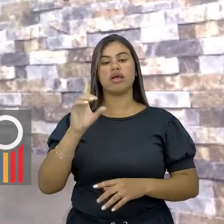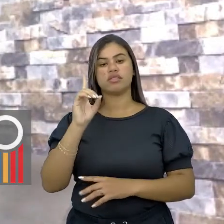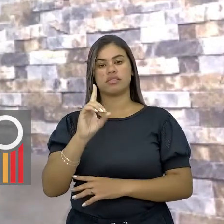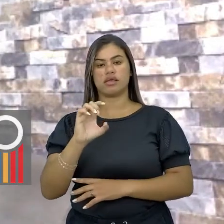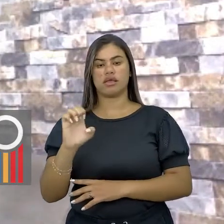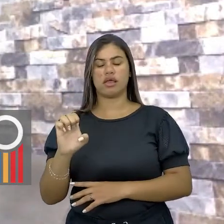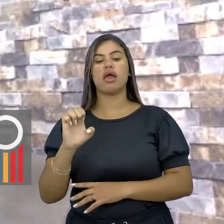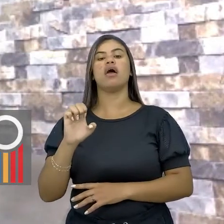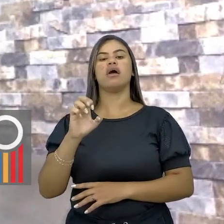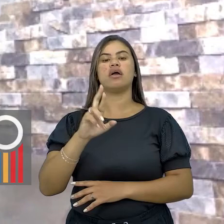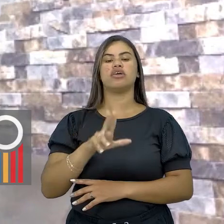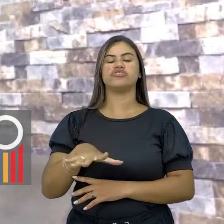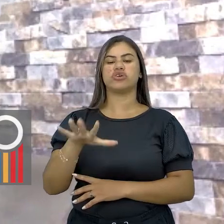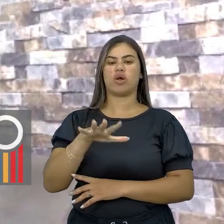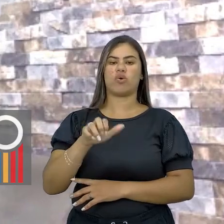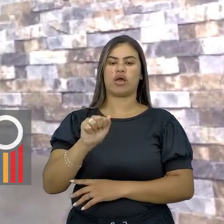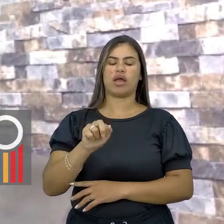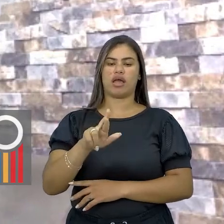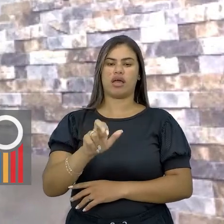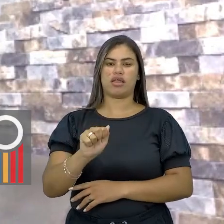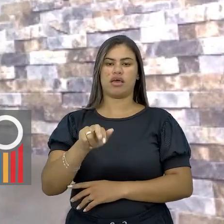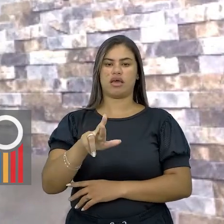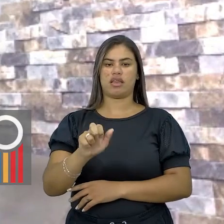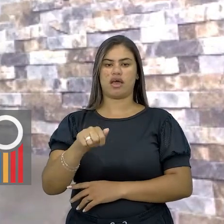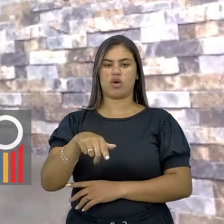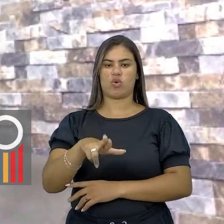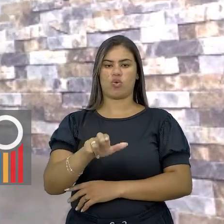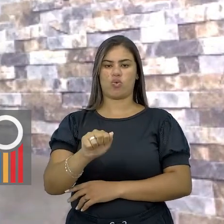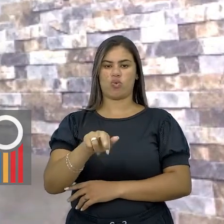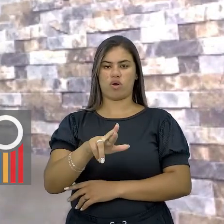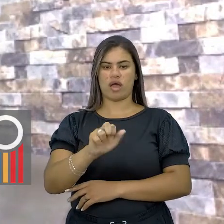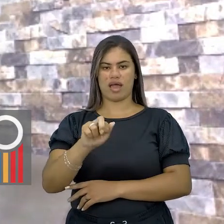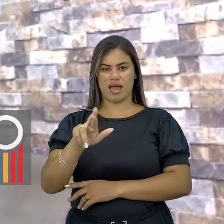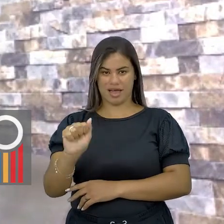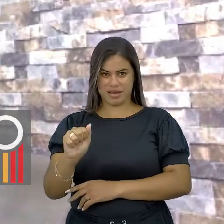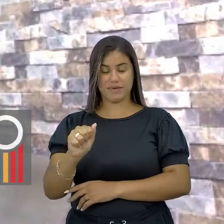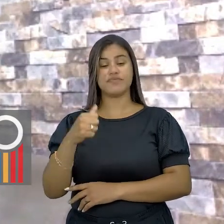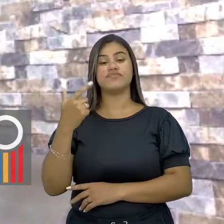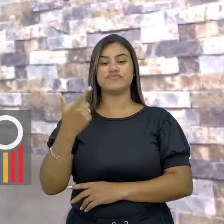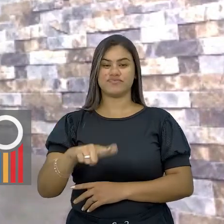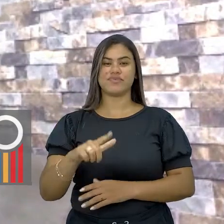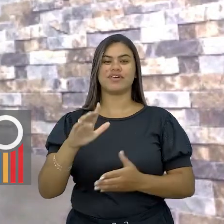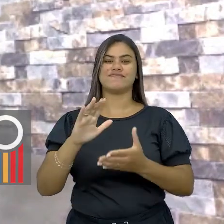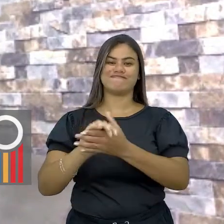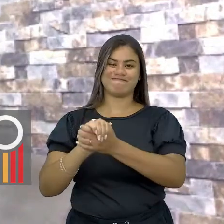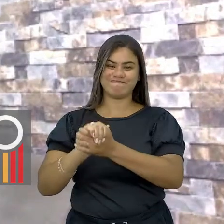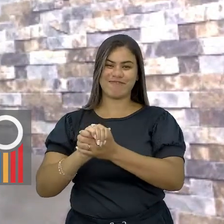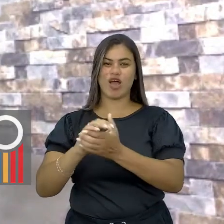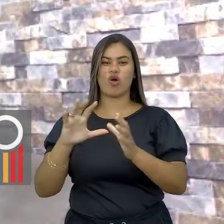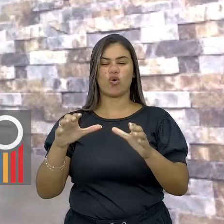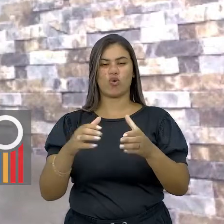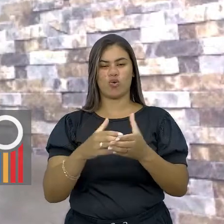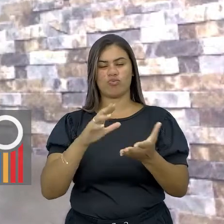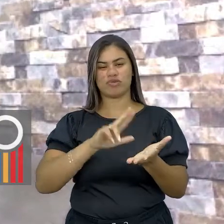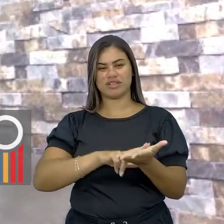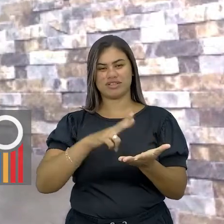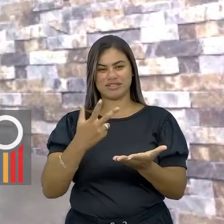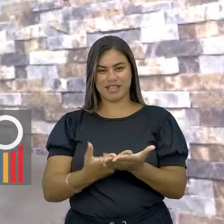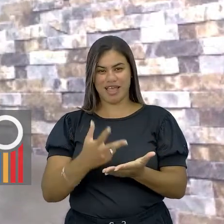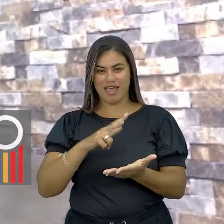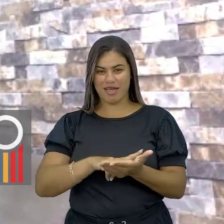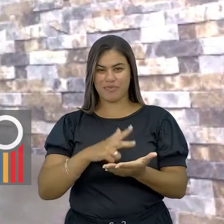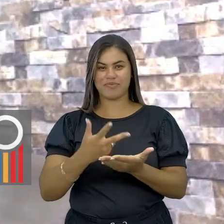de Araraquara. Aproveito esse momento também para saudar a equipe de intérpretes que me acompanha nessa formação,